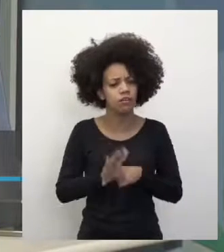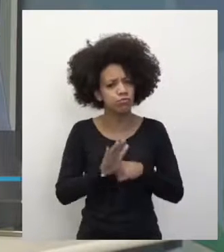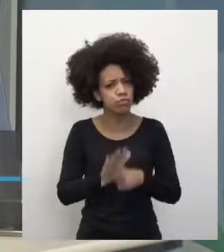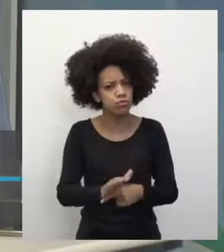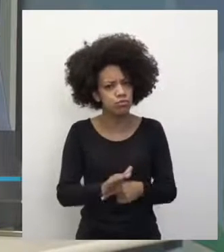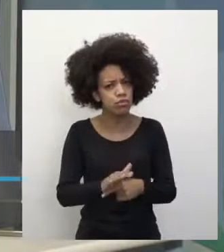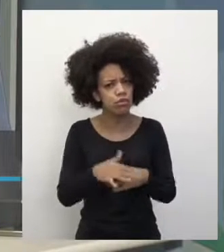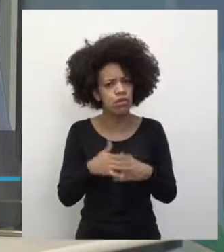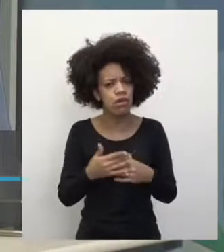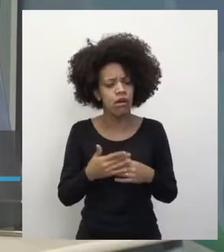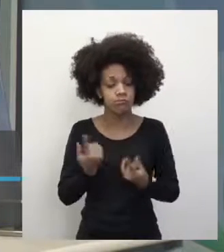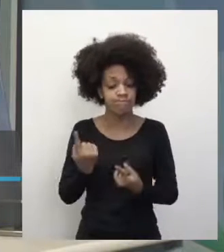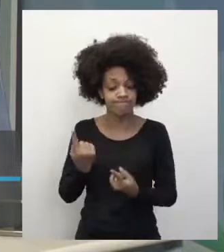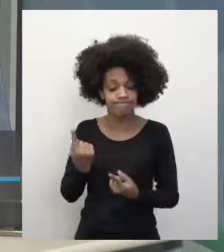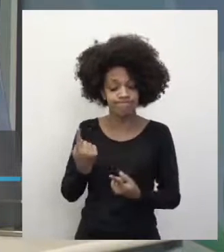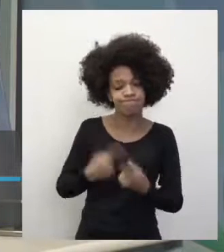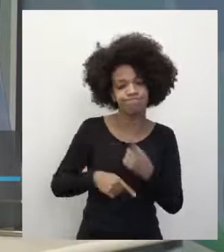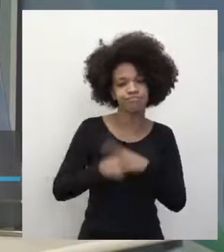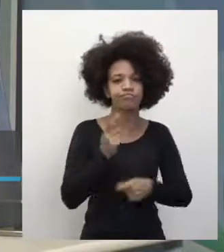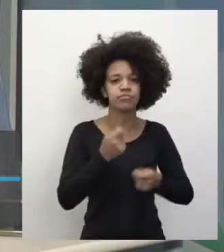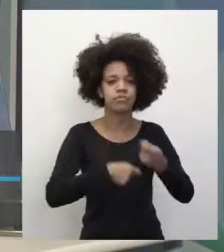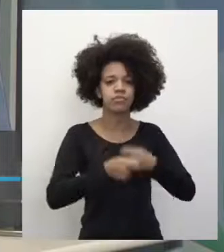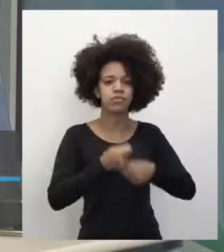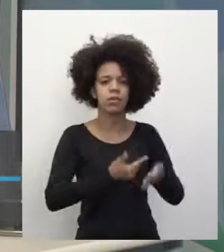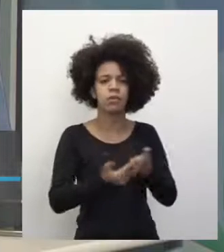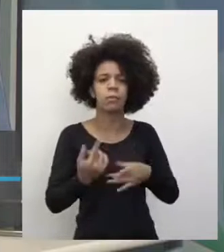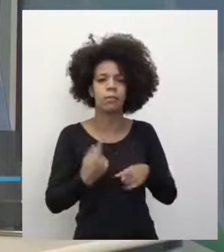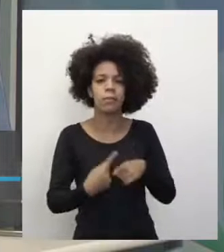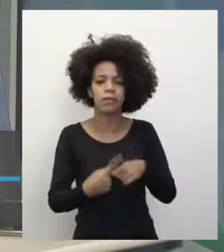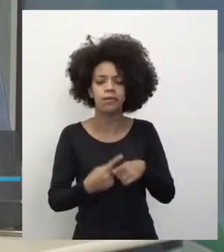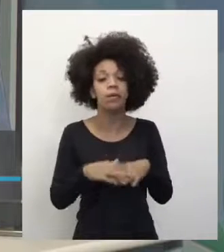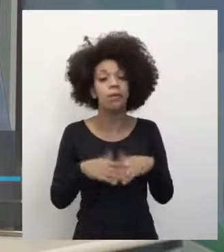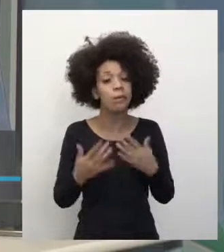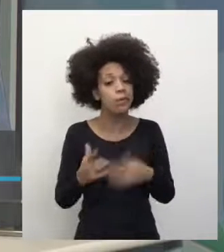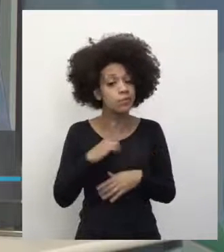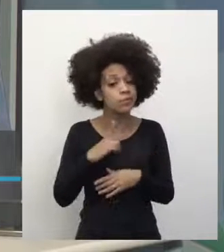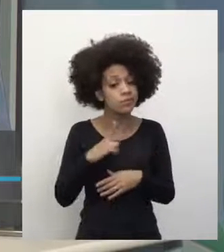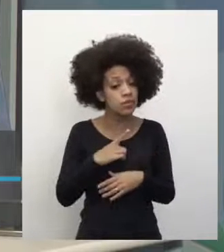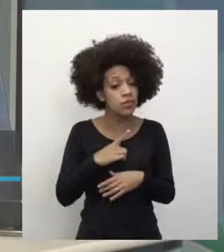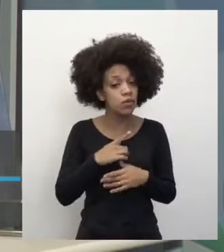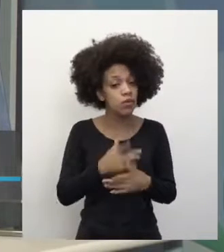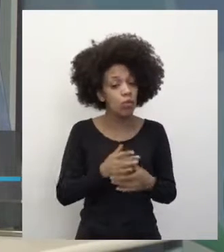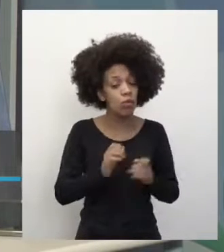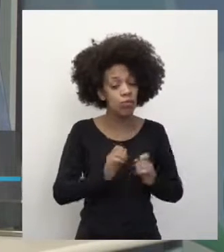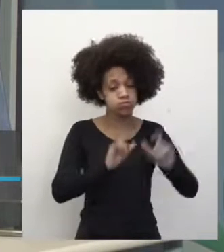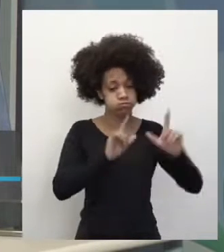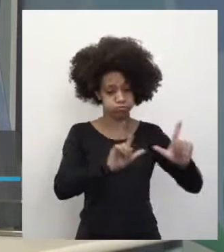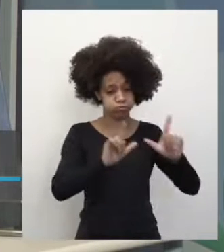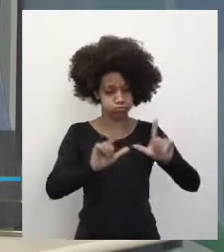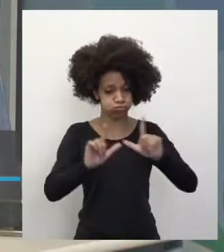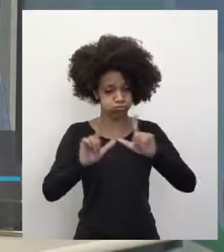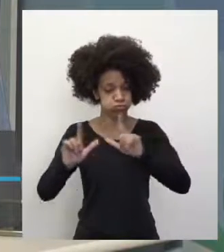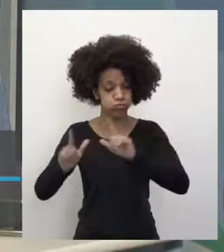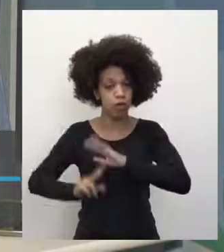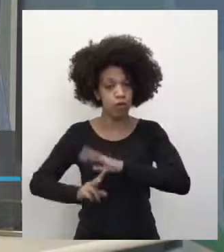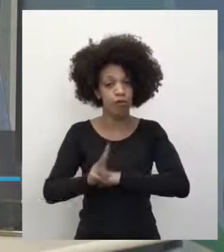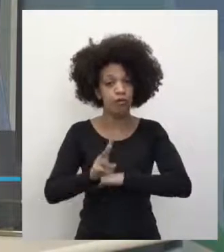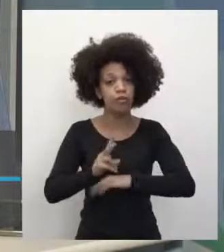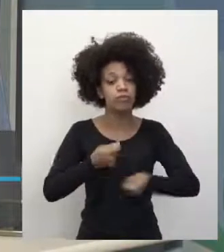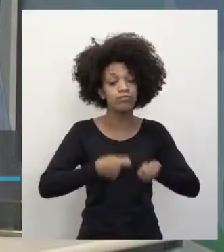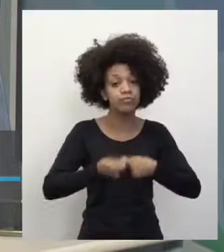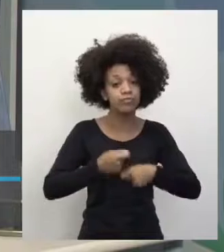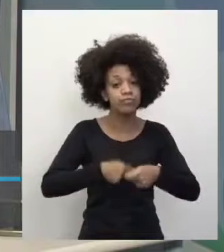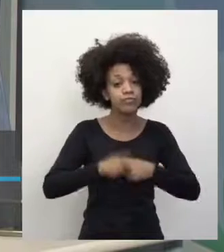a alavancar esse mercado que estava começando, porque quando você tem uma obra seriada, o valor de mercado